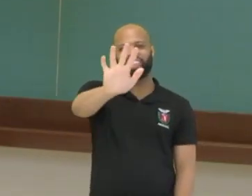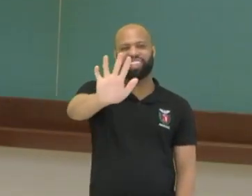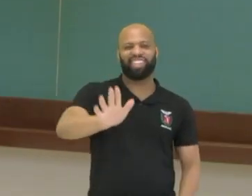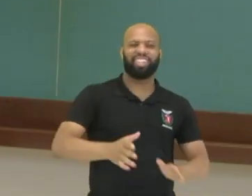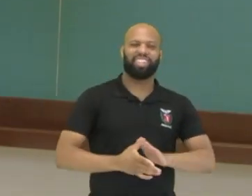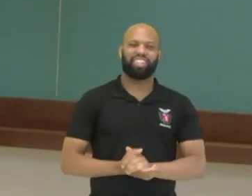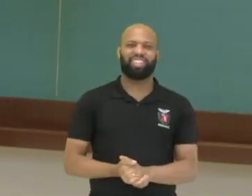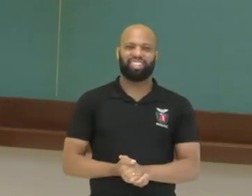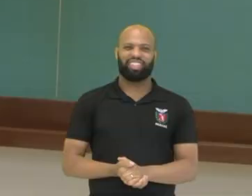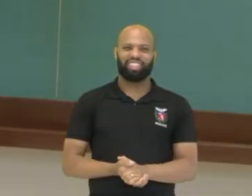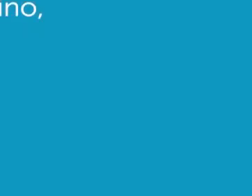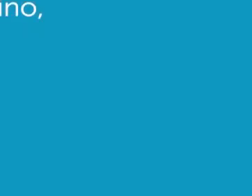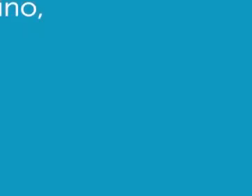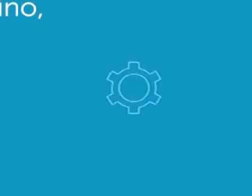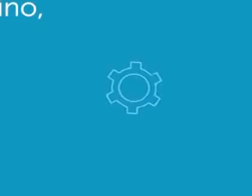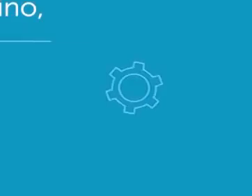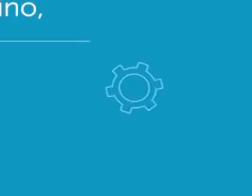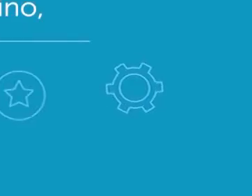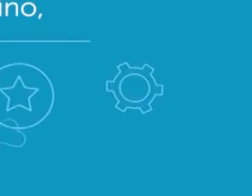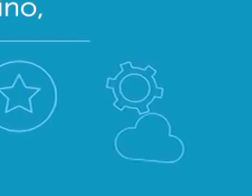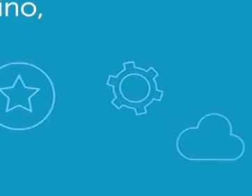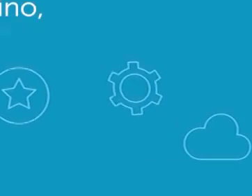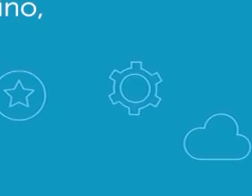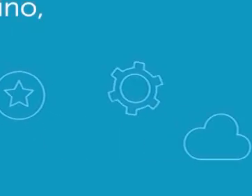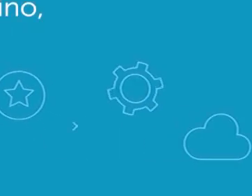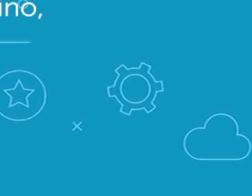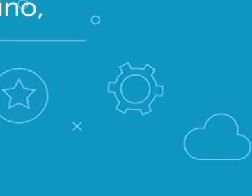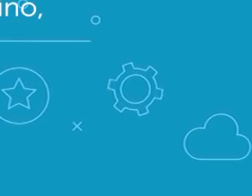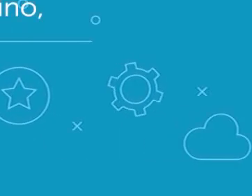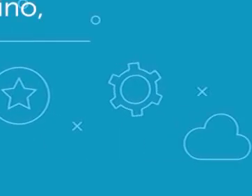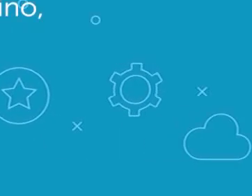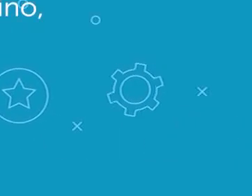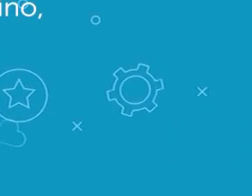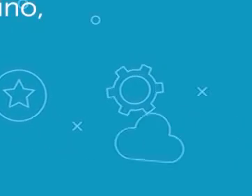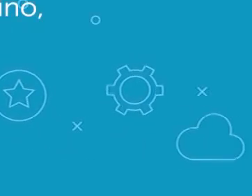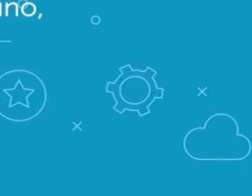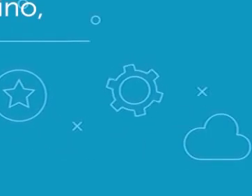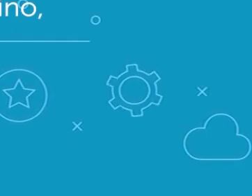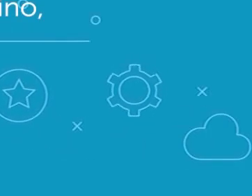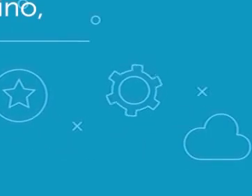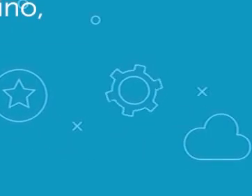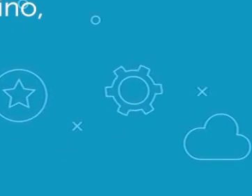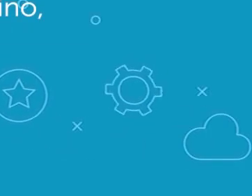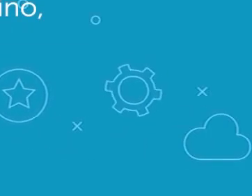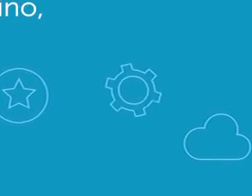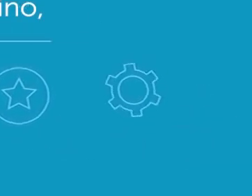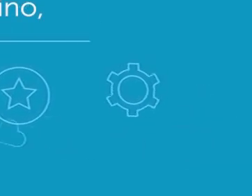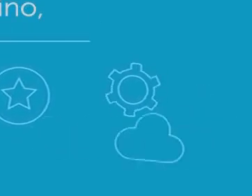gostado e até breve.